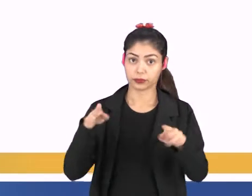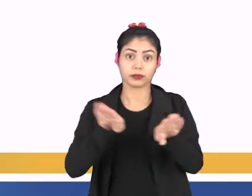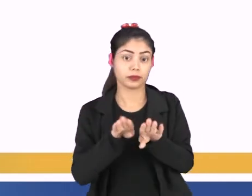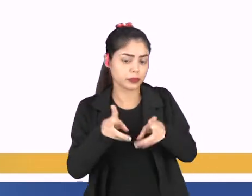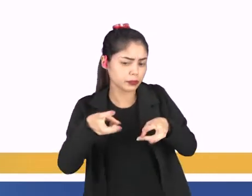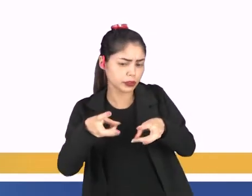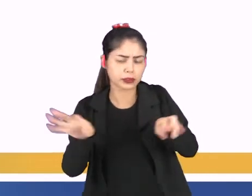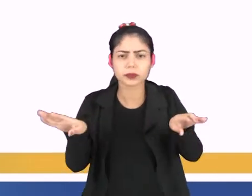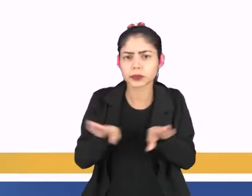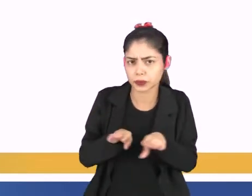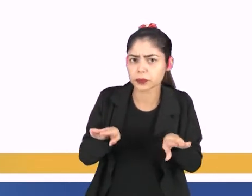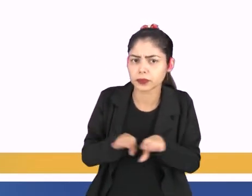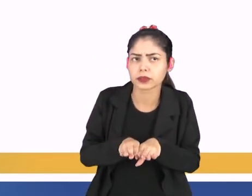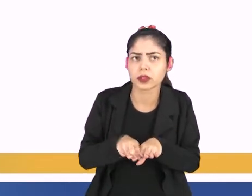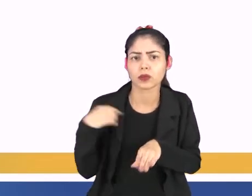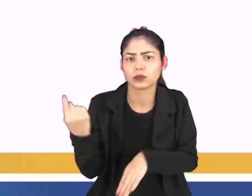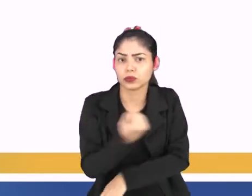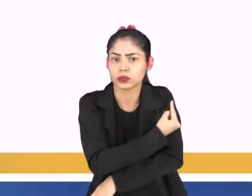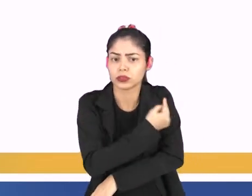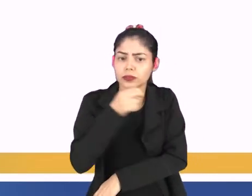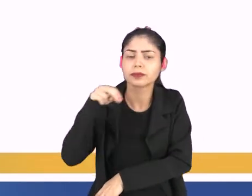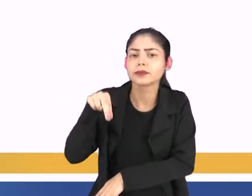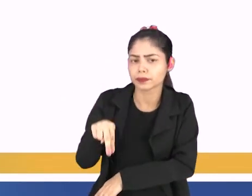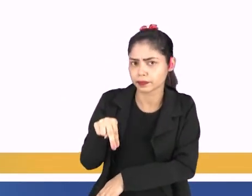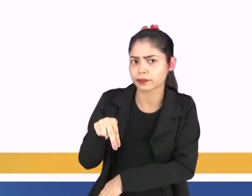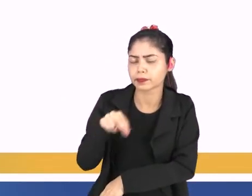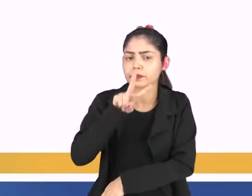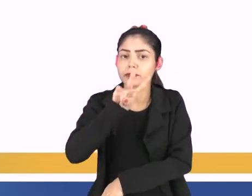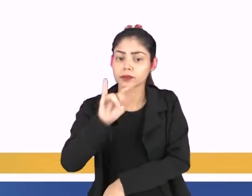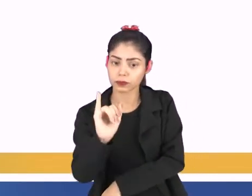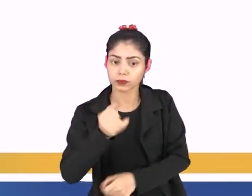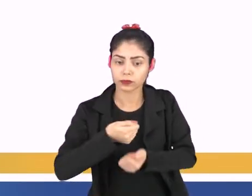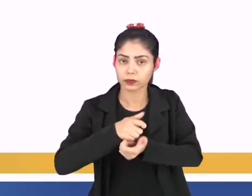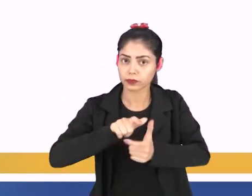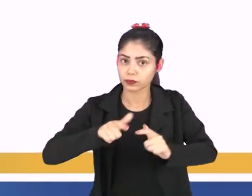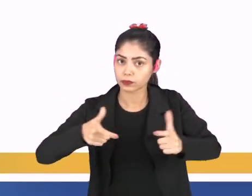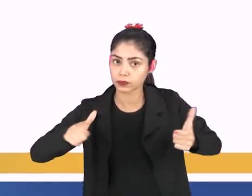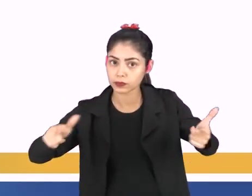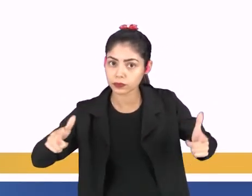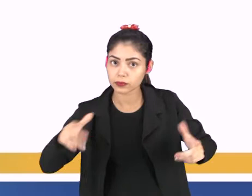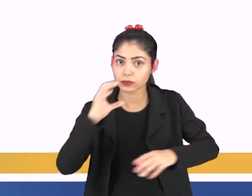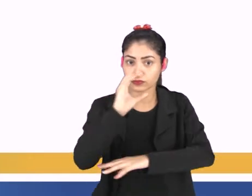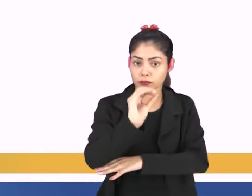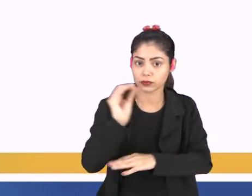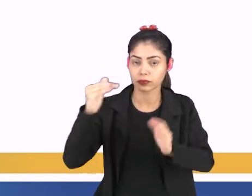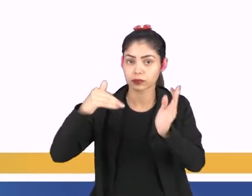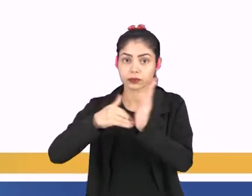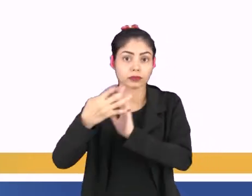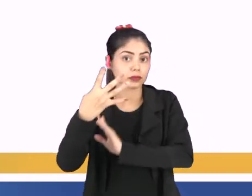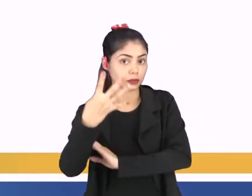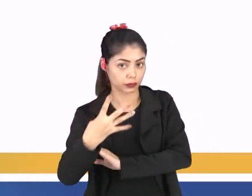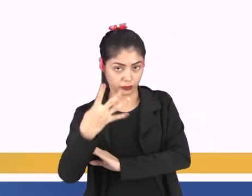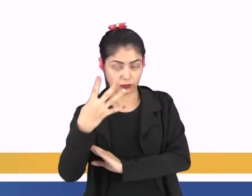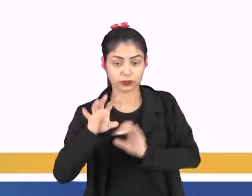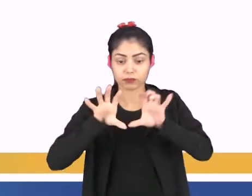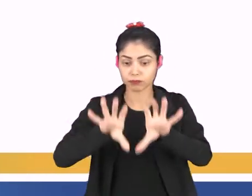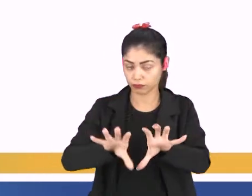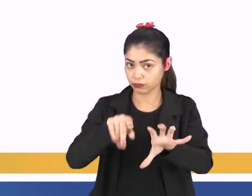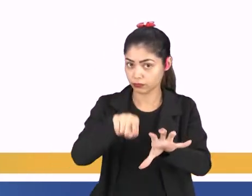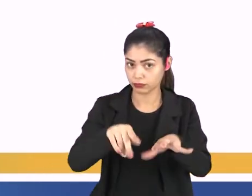vão perceber que o nosso n ele vai crescer de 0 a 4 nessa